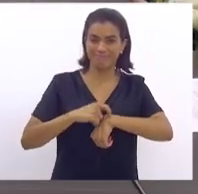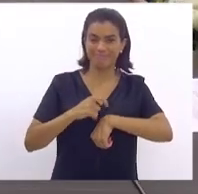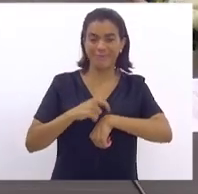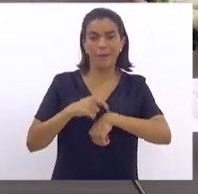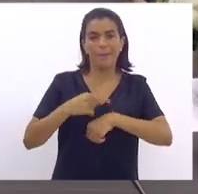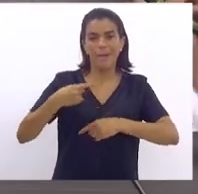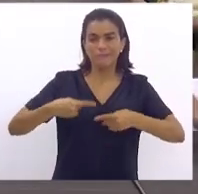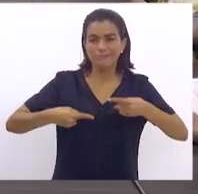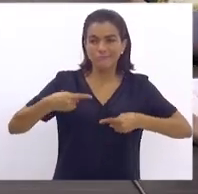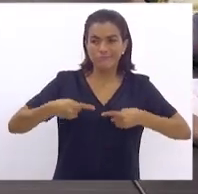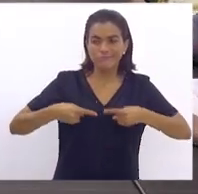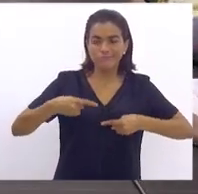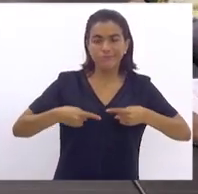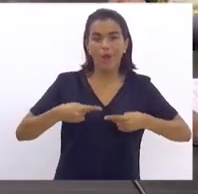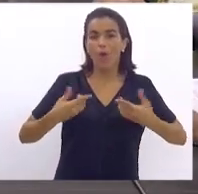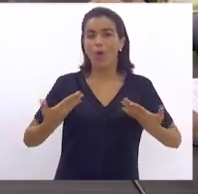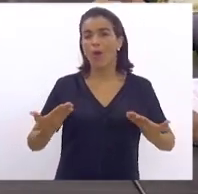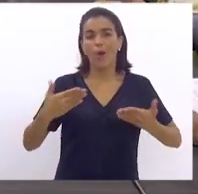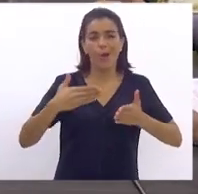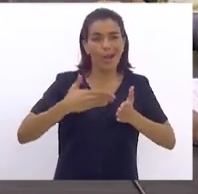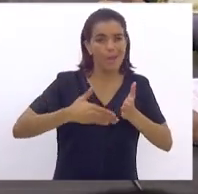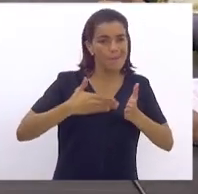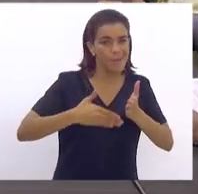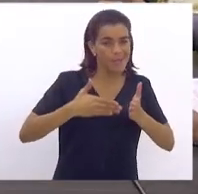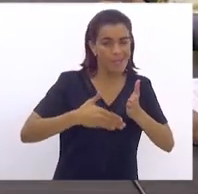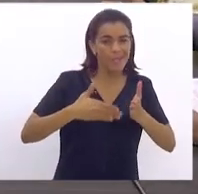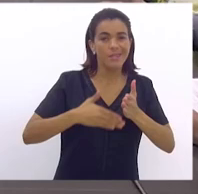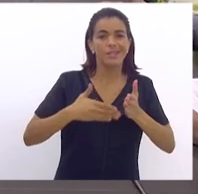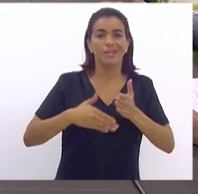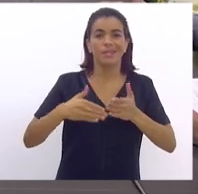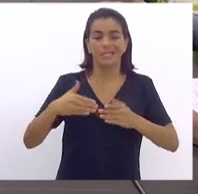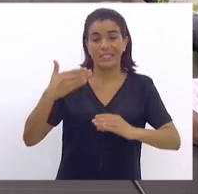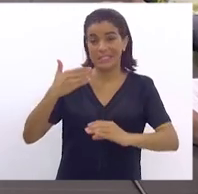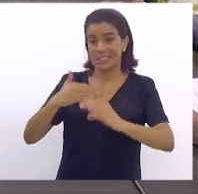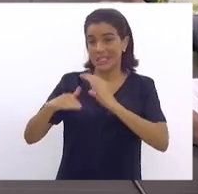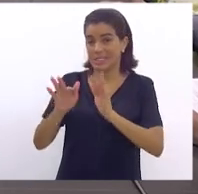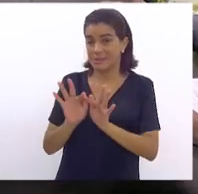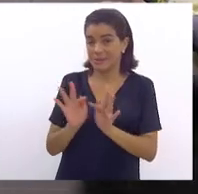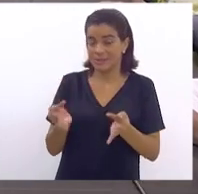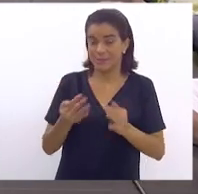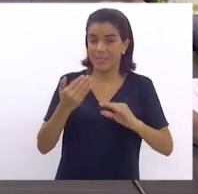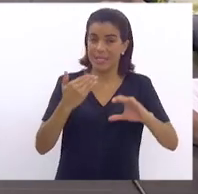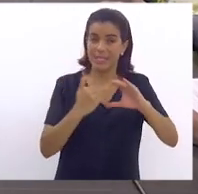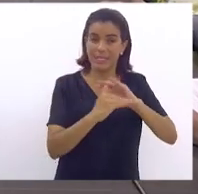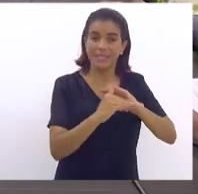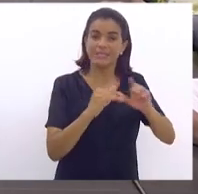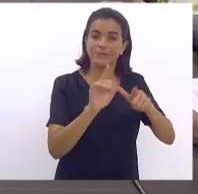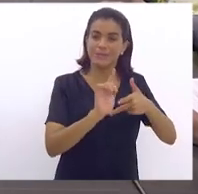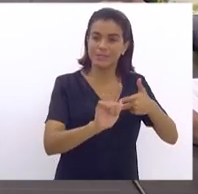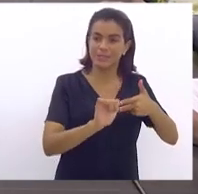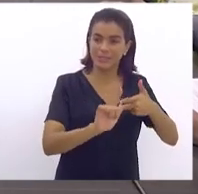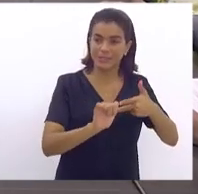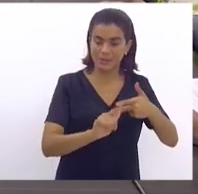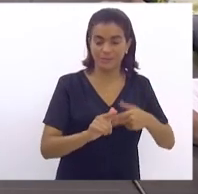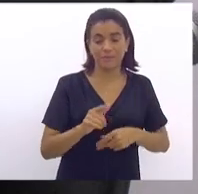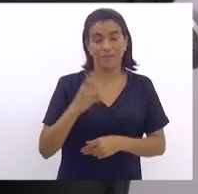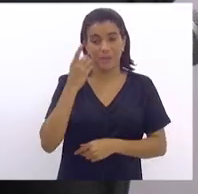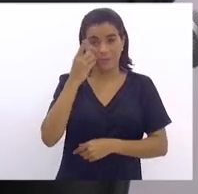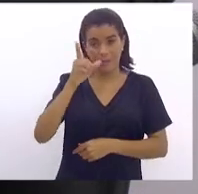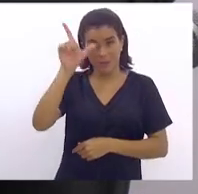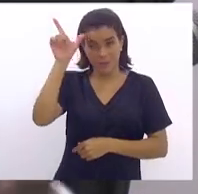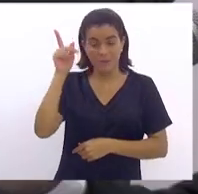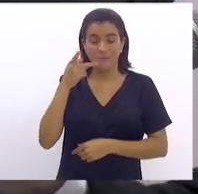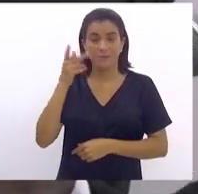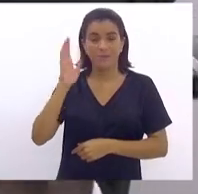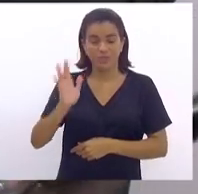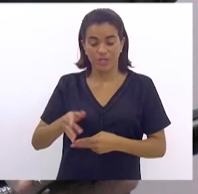a abordagem dos limites do projeto autorizativo, das indicações simples, indicações legislativas. O deputado Luiz Paulo já fez uso da fala, a